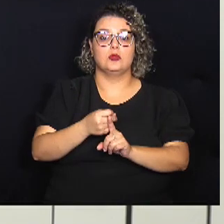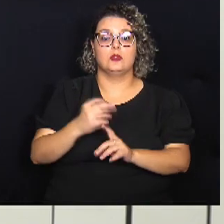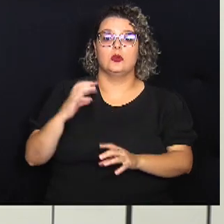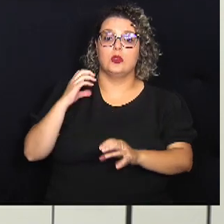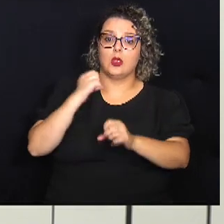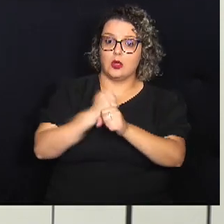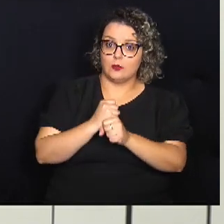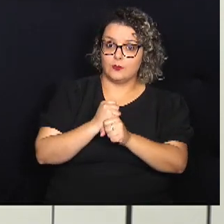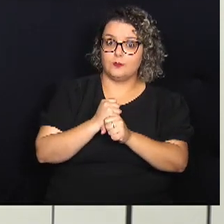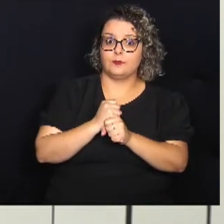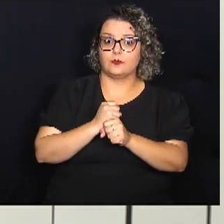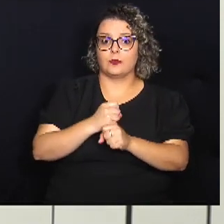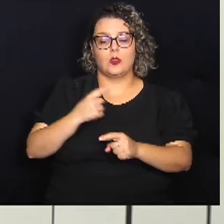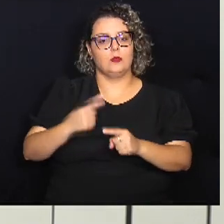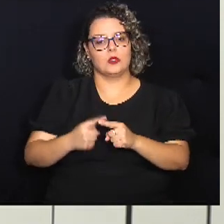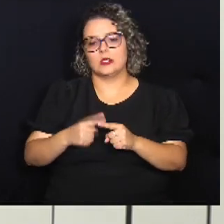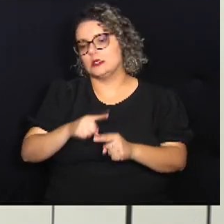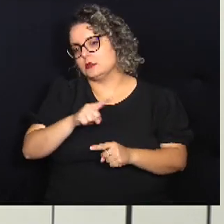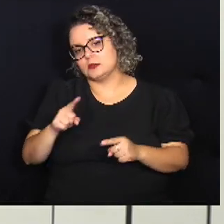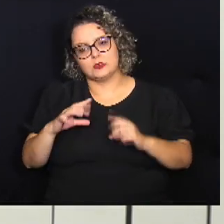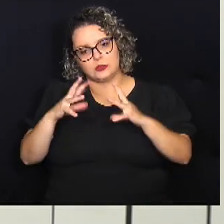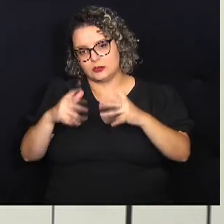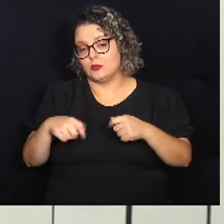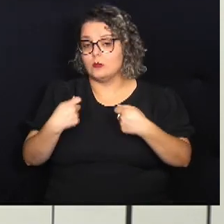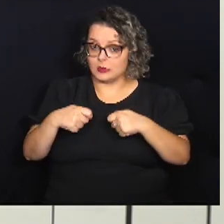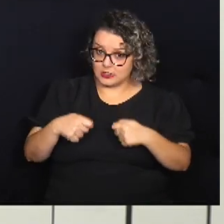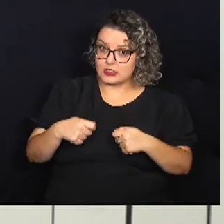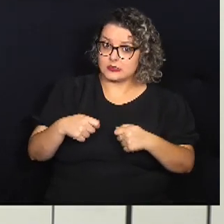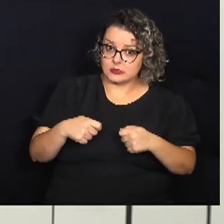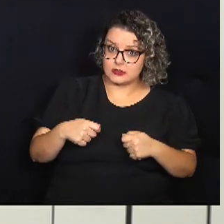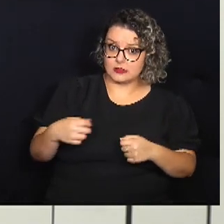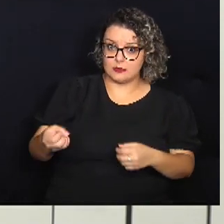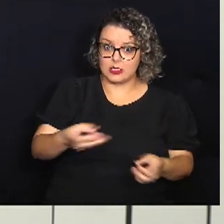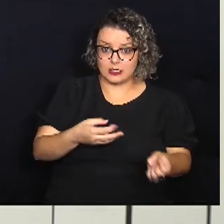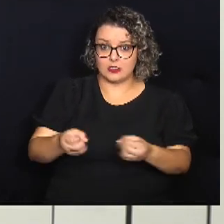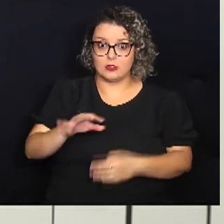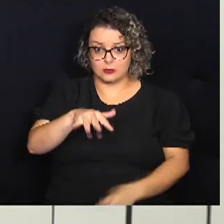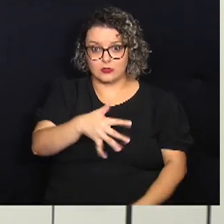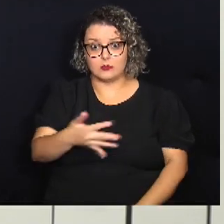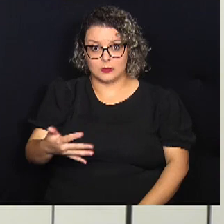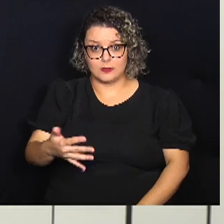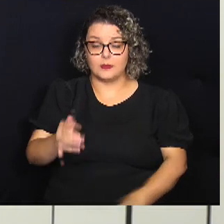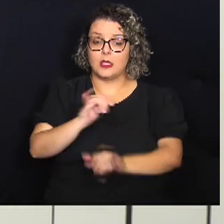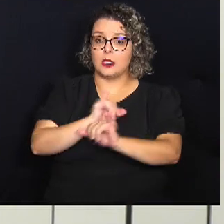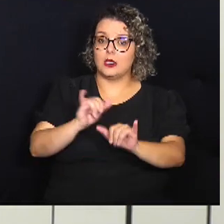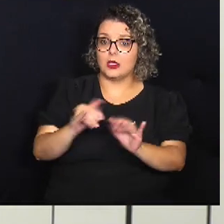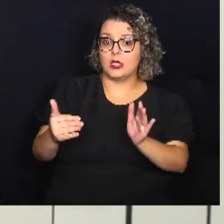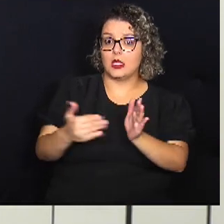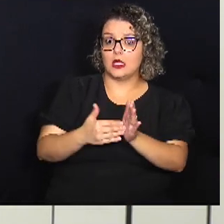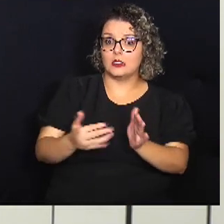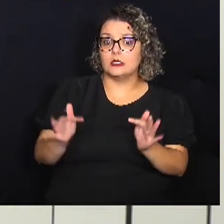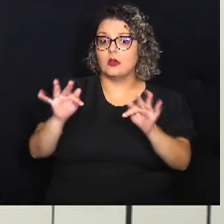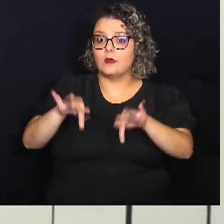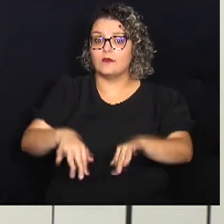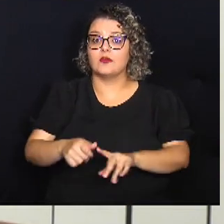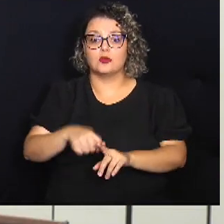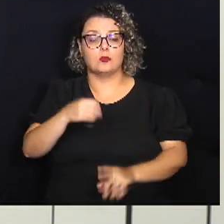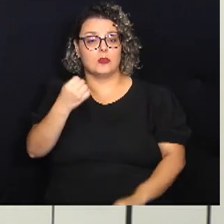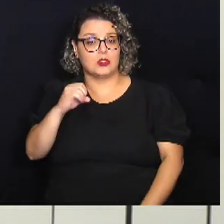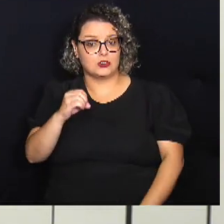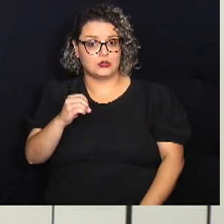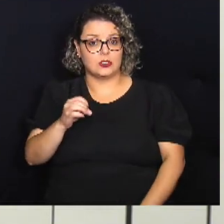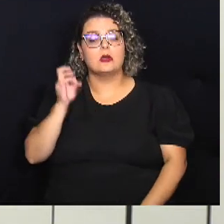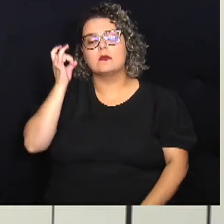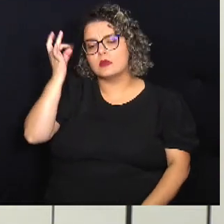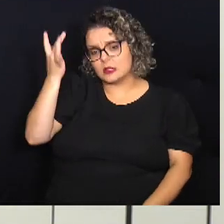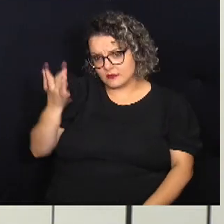contabilizadas, porque nem todas elas precisavam atualizar as cadernetas. A campanha vai até o fim de outubro. E para